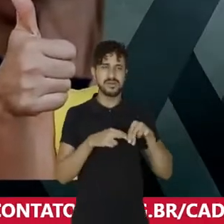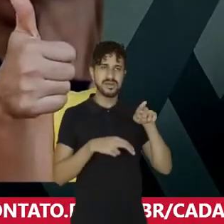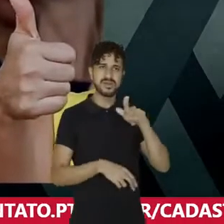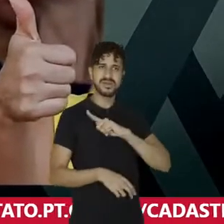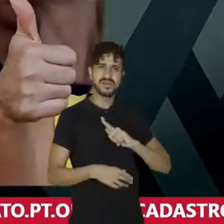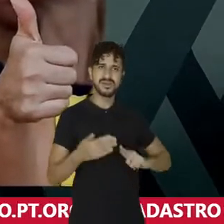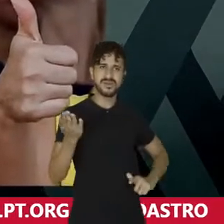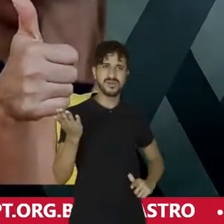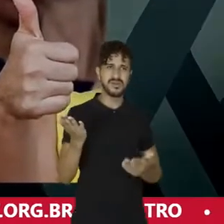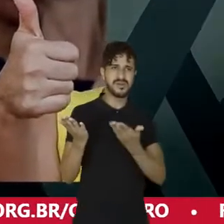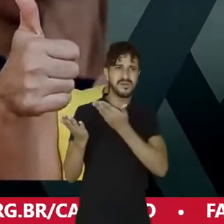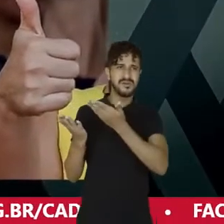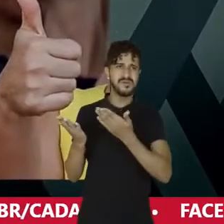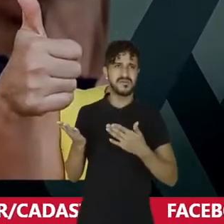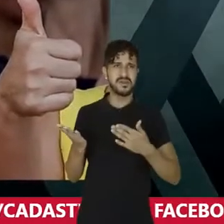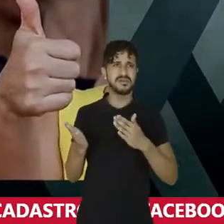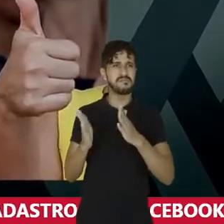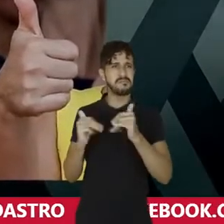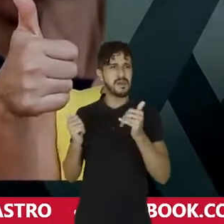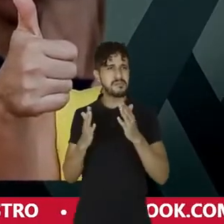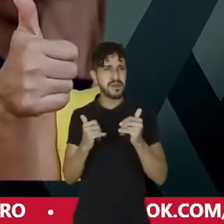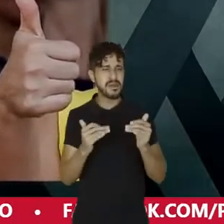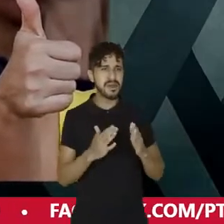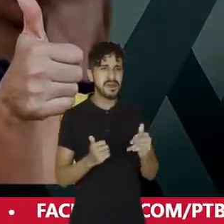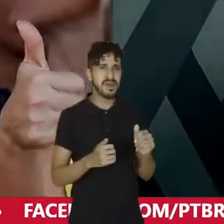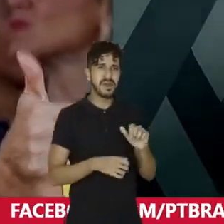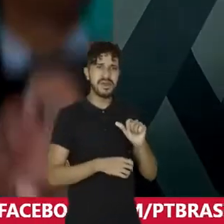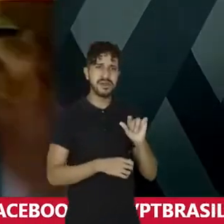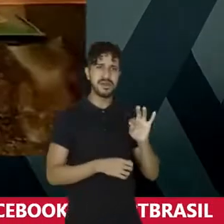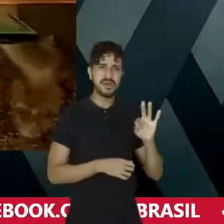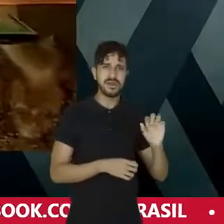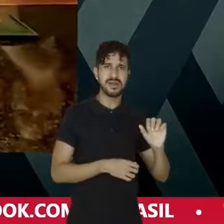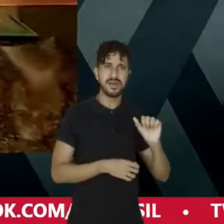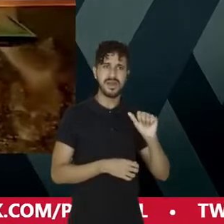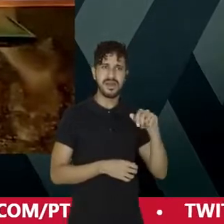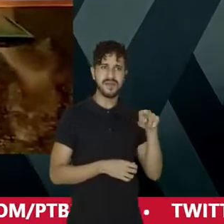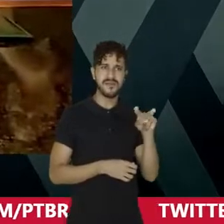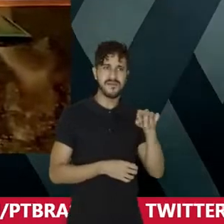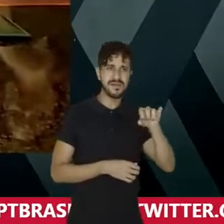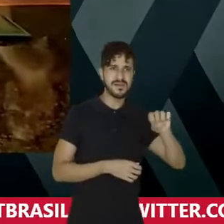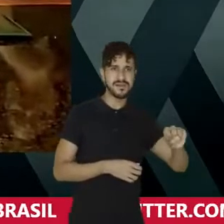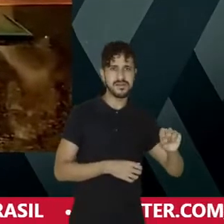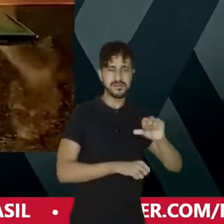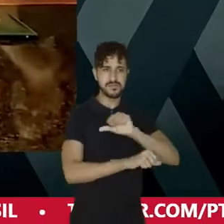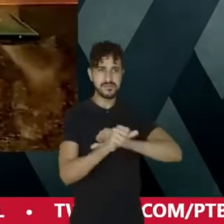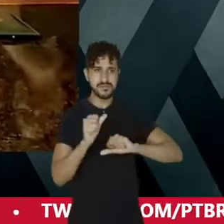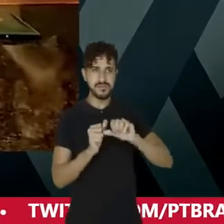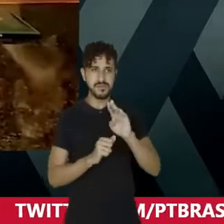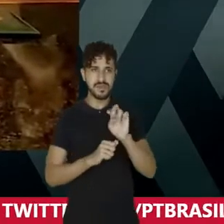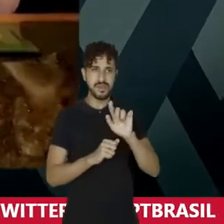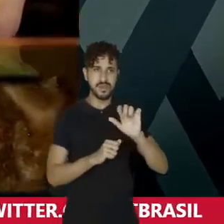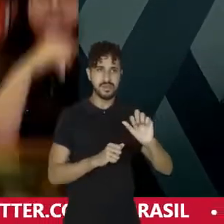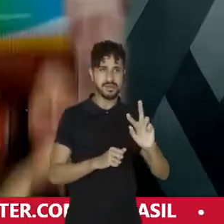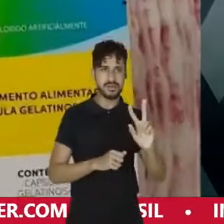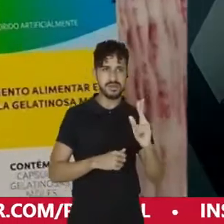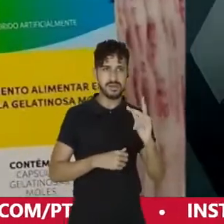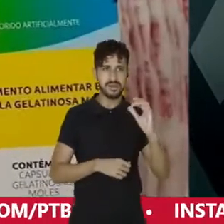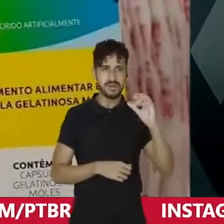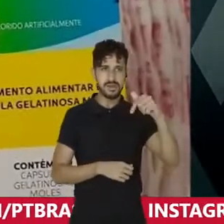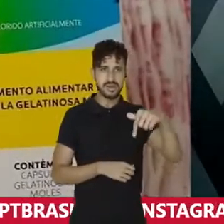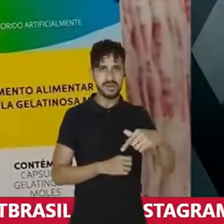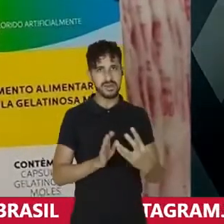desgoverno que chegou até a solicitar a Agência Nacional de Vigilância Sanitária a alteração da bula da cloroquina